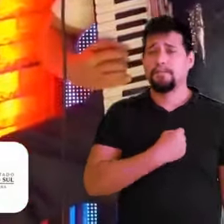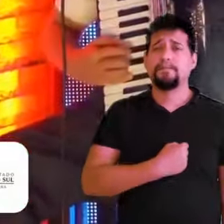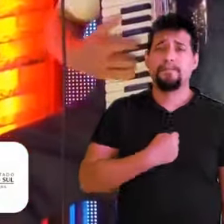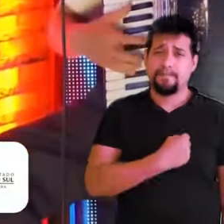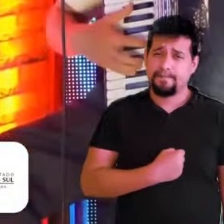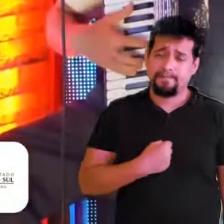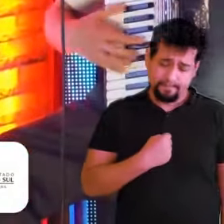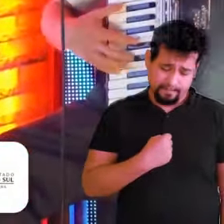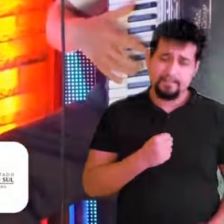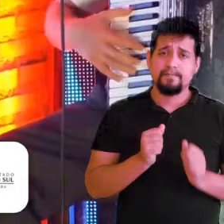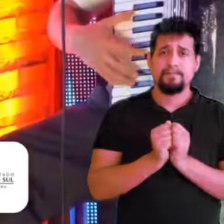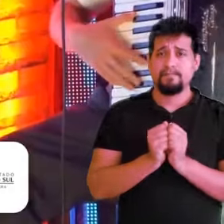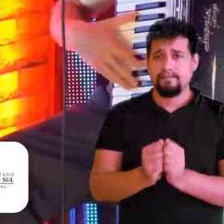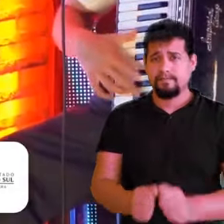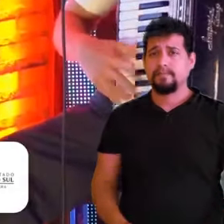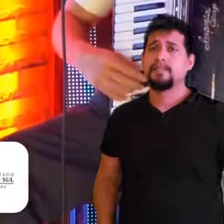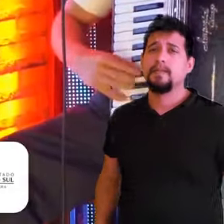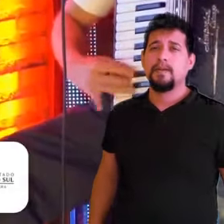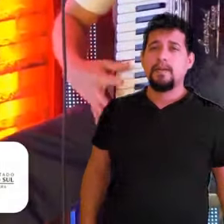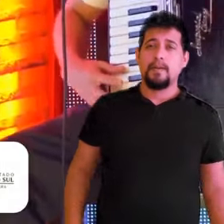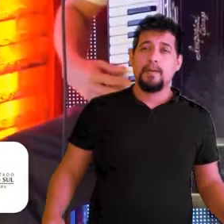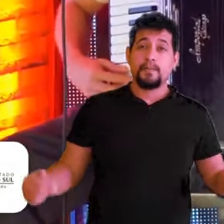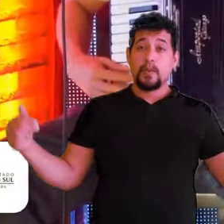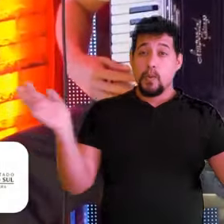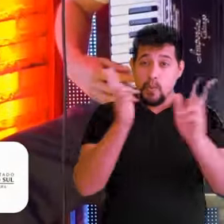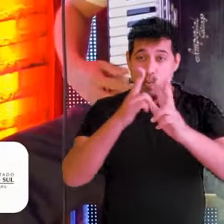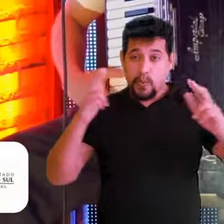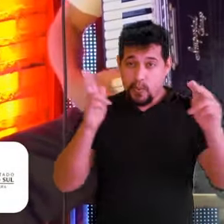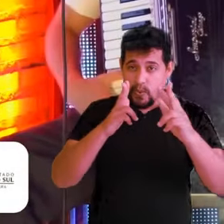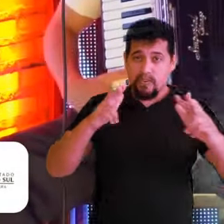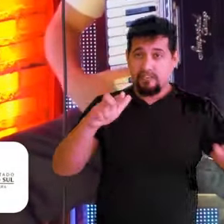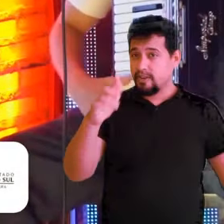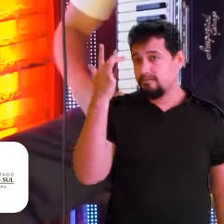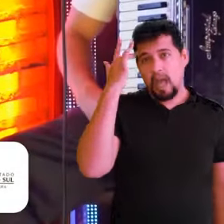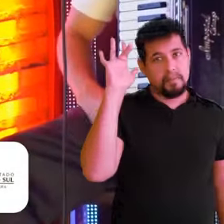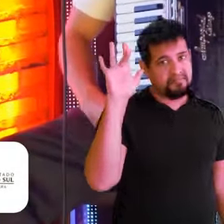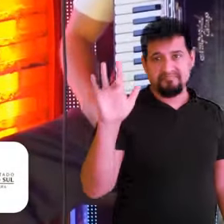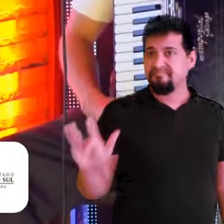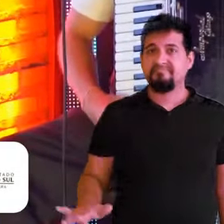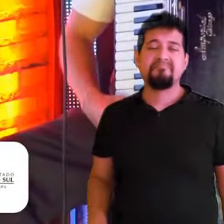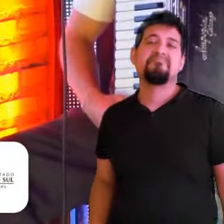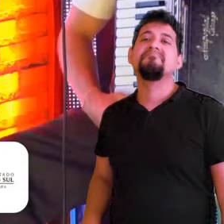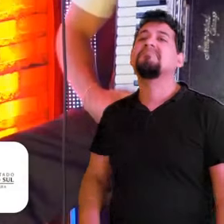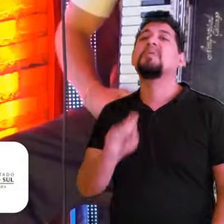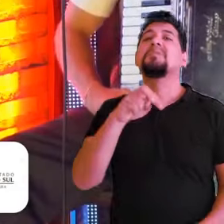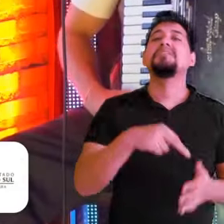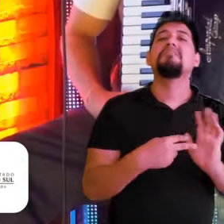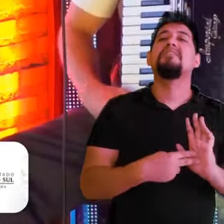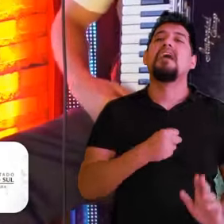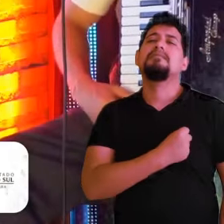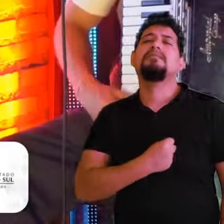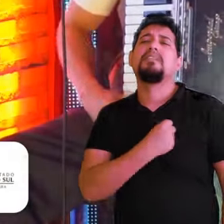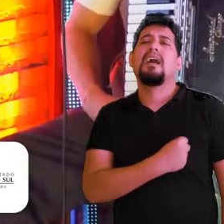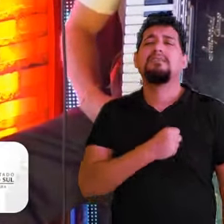sente saudade de estar aqui. Vento, você não sabe o